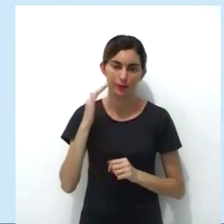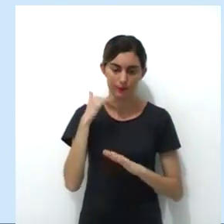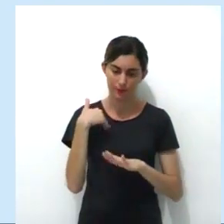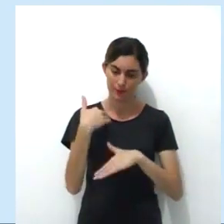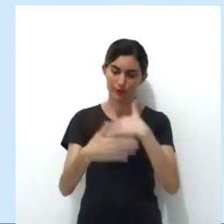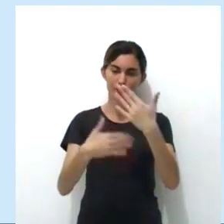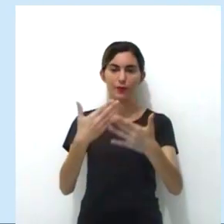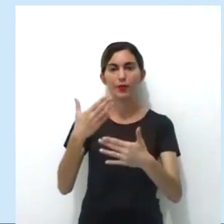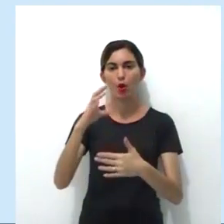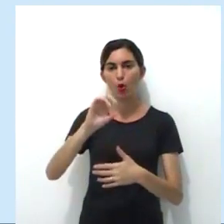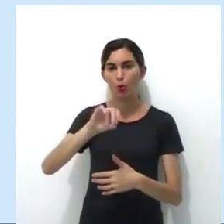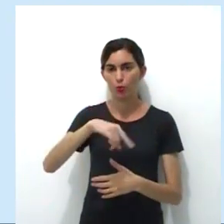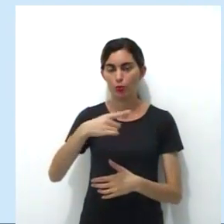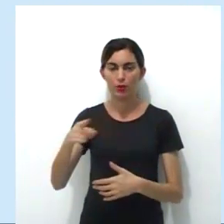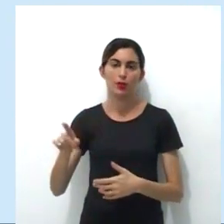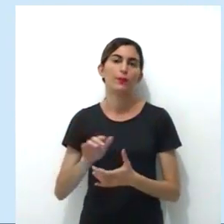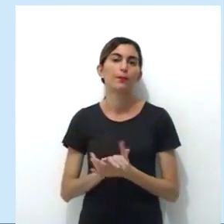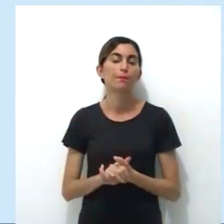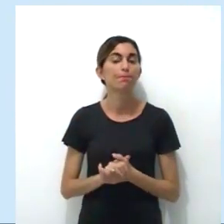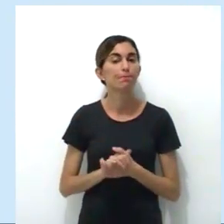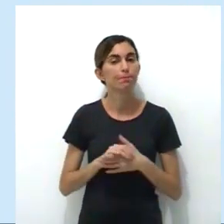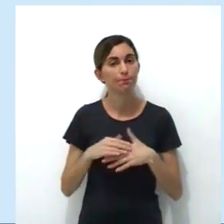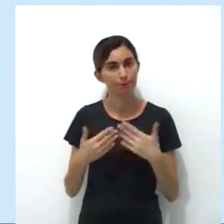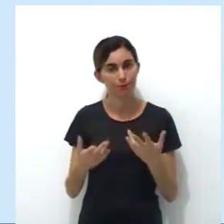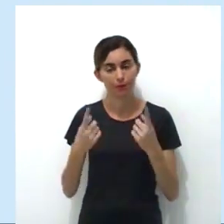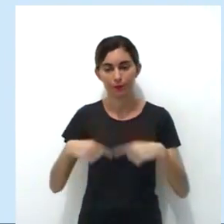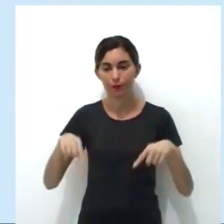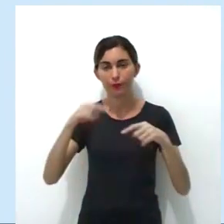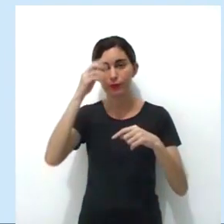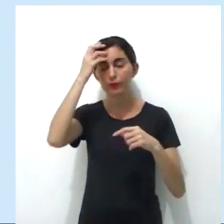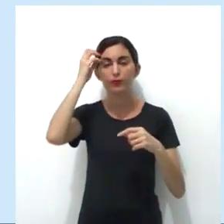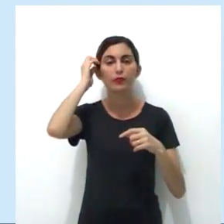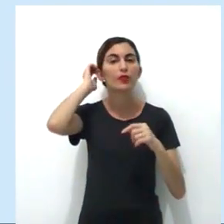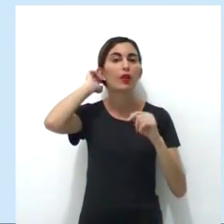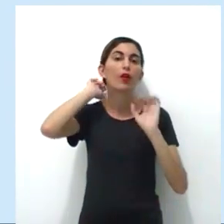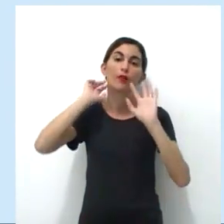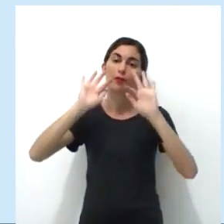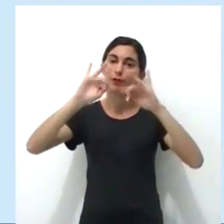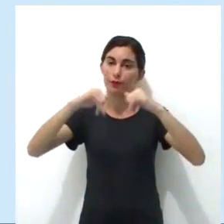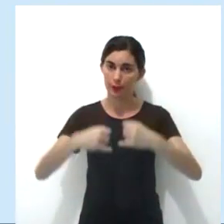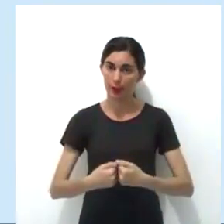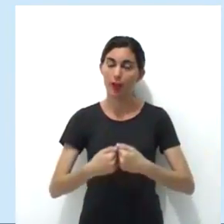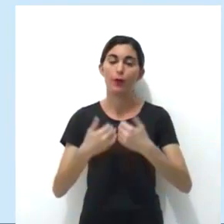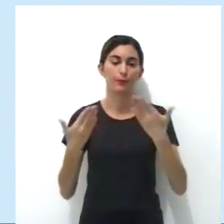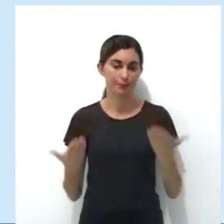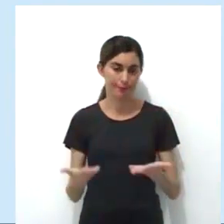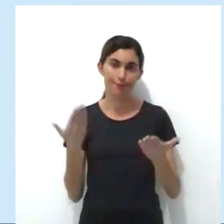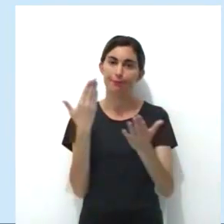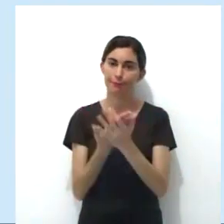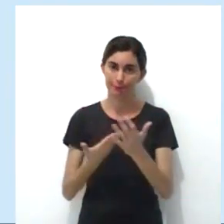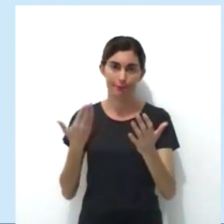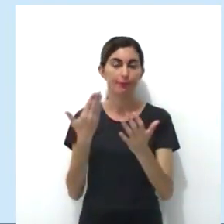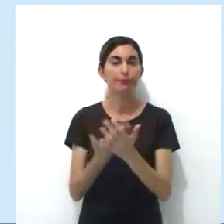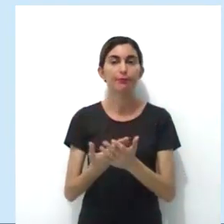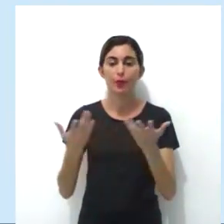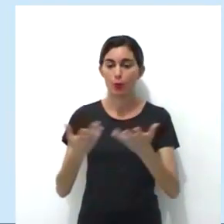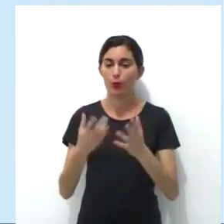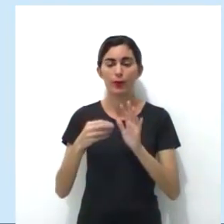sol e a condução, porque a luva funciona como um isolante térmico que impede que o calor do corpo